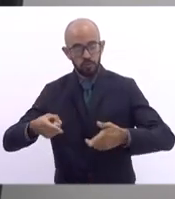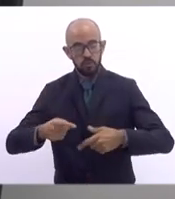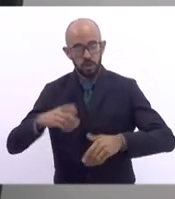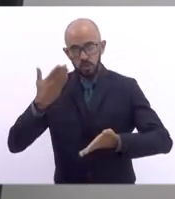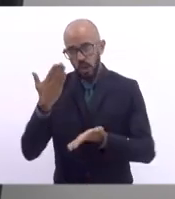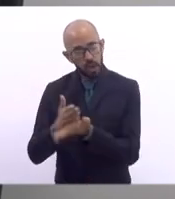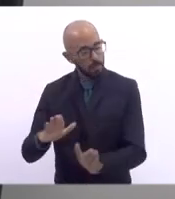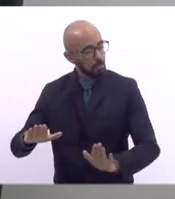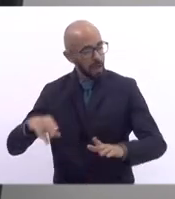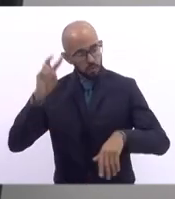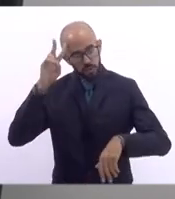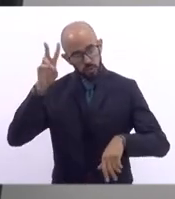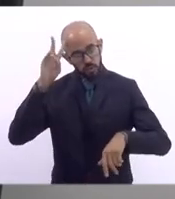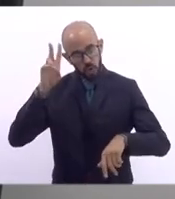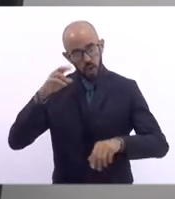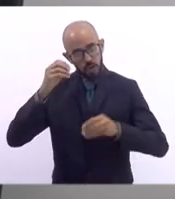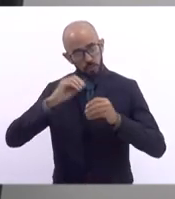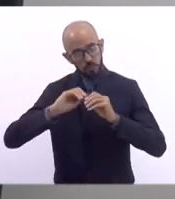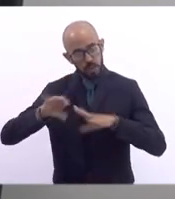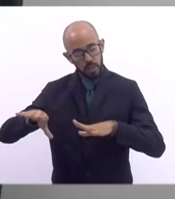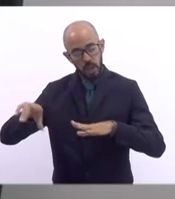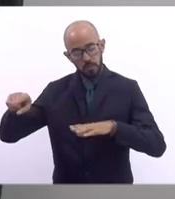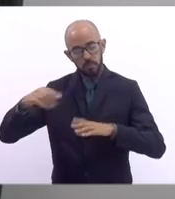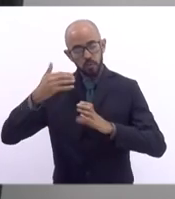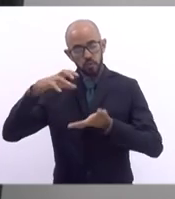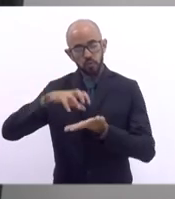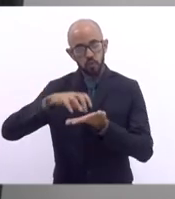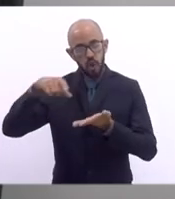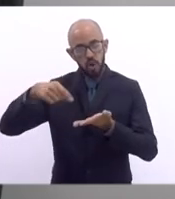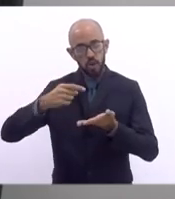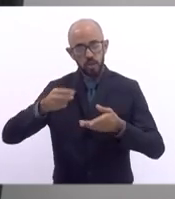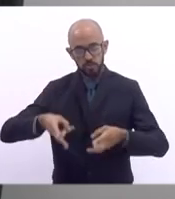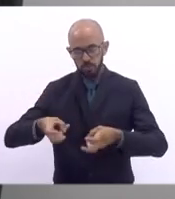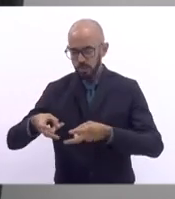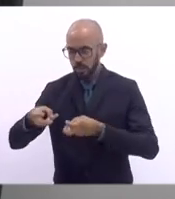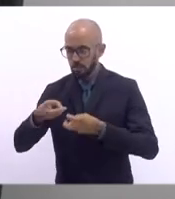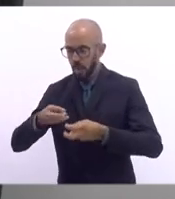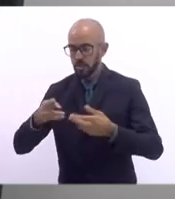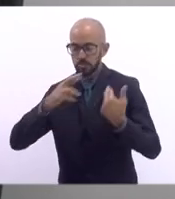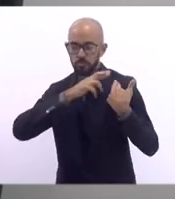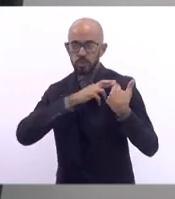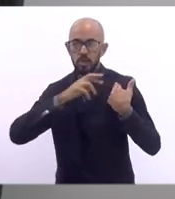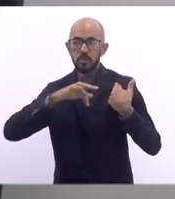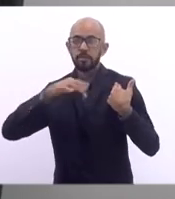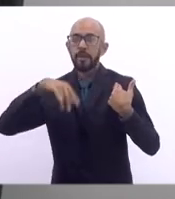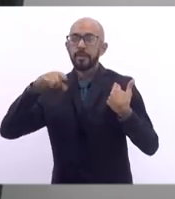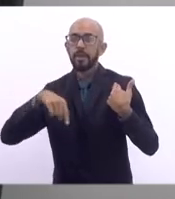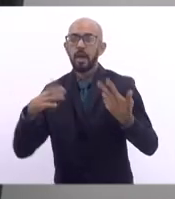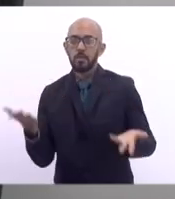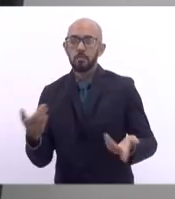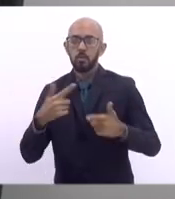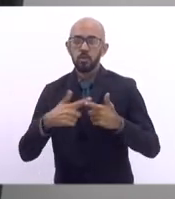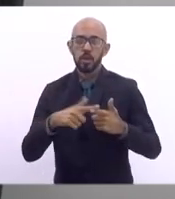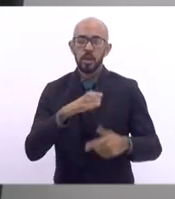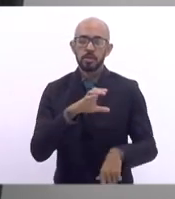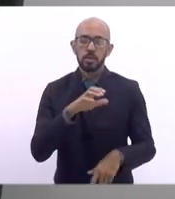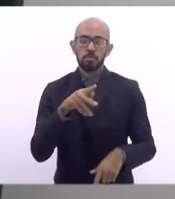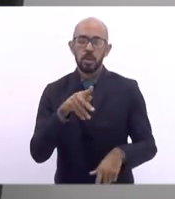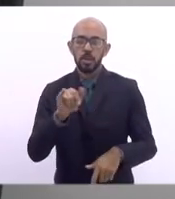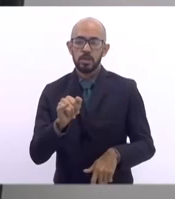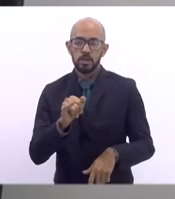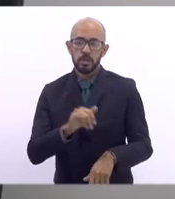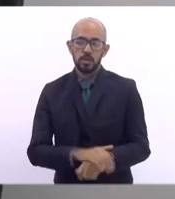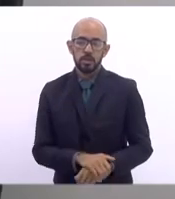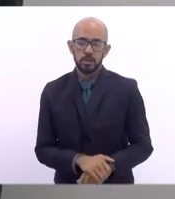com essa história e mandar para os órgãos técnicos apurate devido a sua responsabilidade até porque CPI